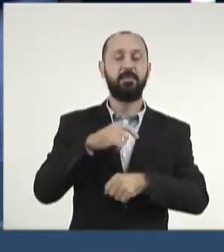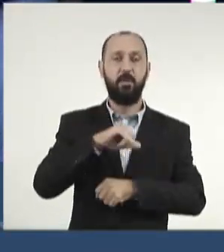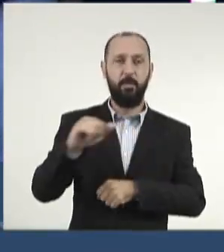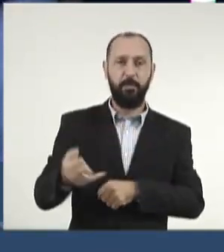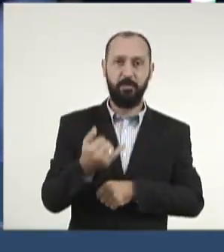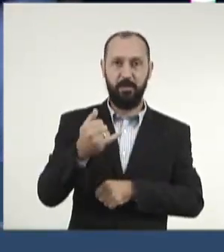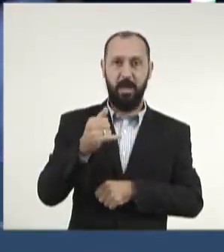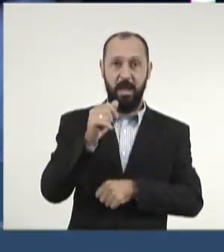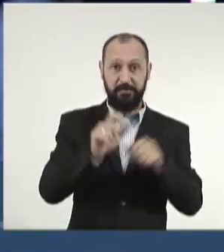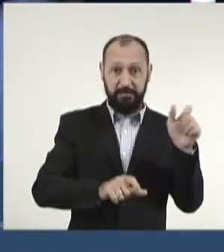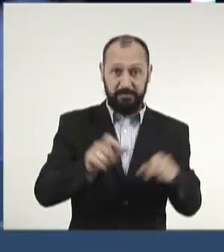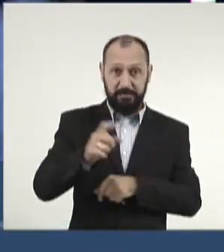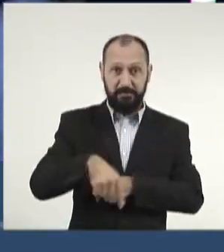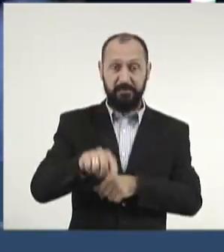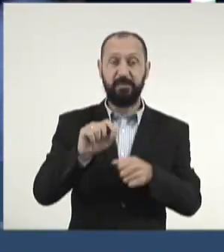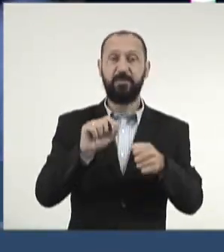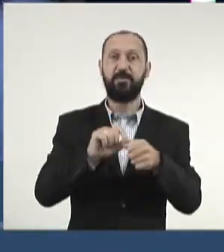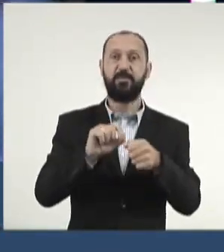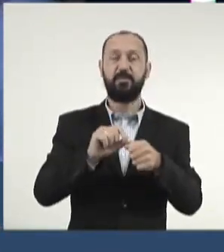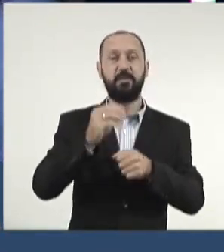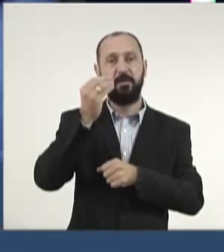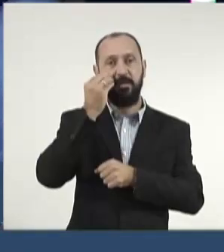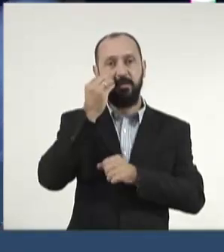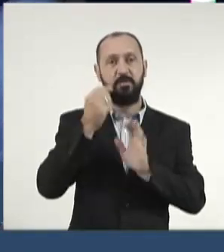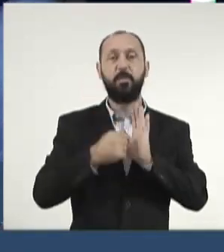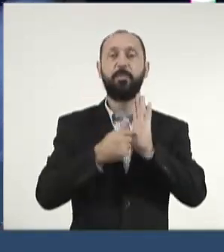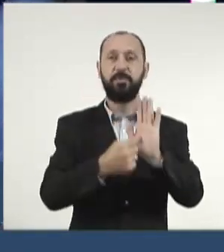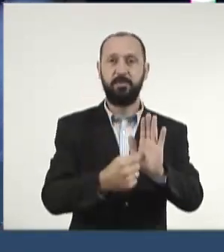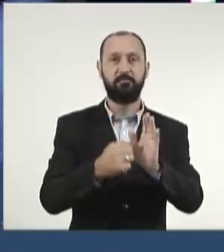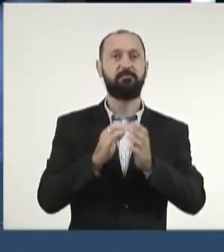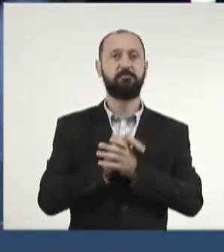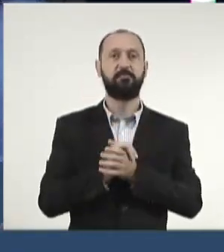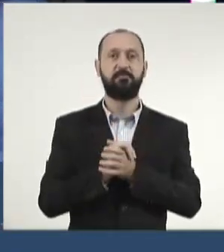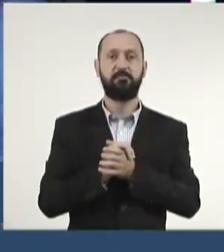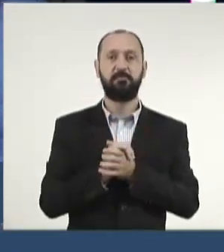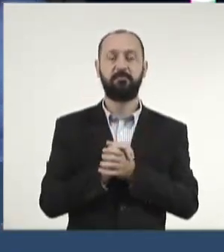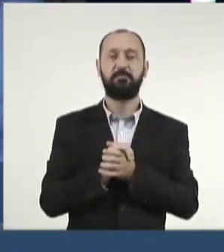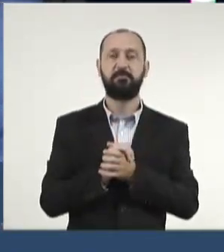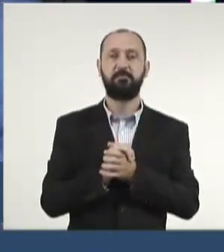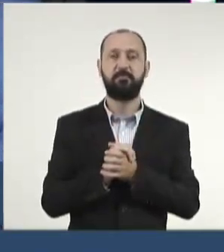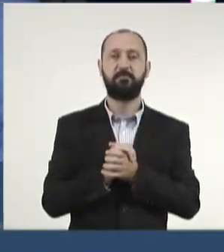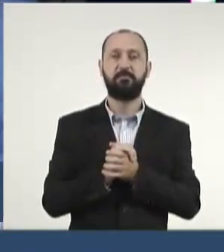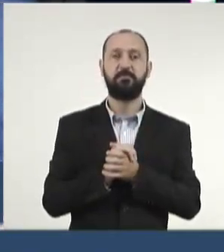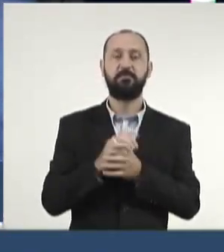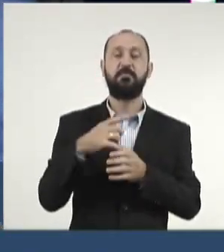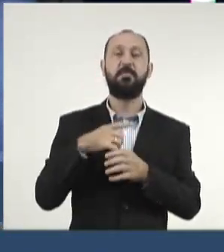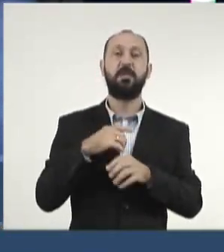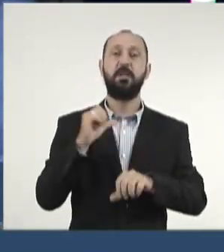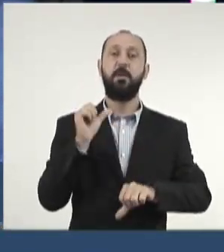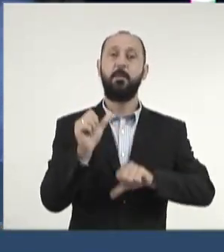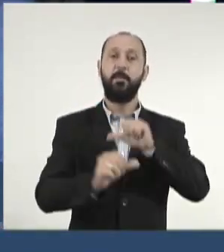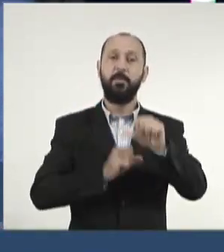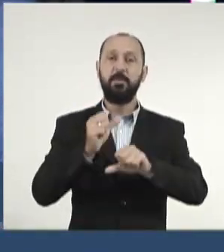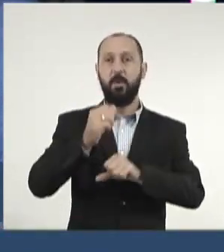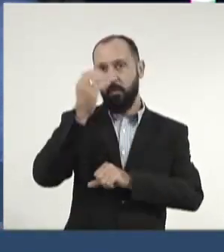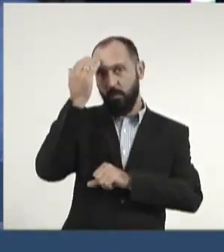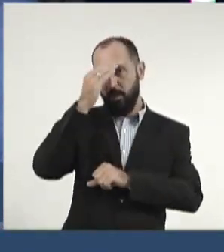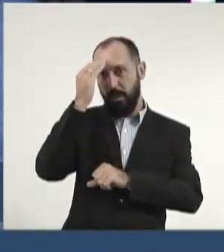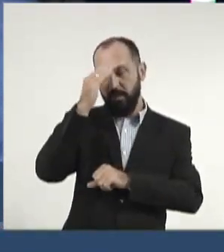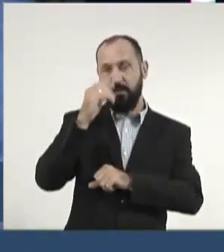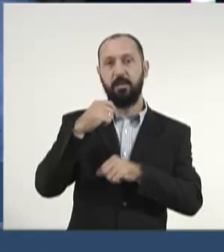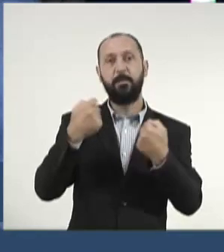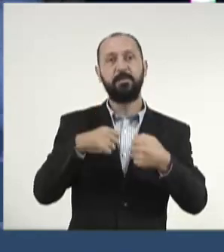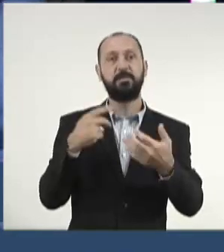das pessoas que realizaram o teste se manifestar, a oportunidade delas mudarem aquilo que entender que está